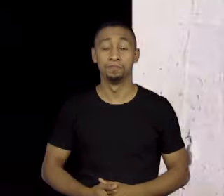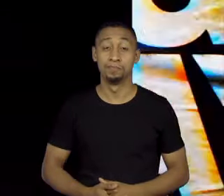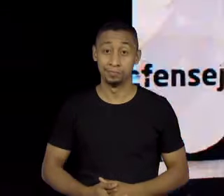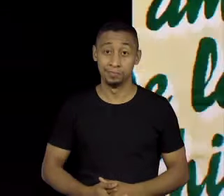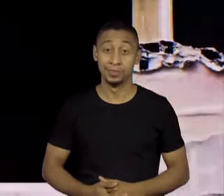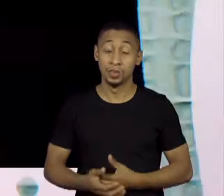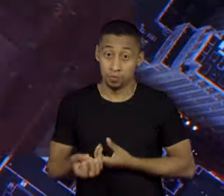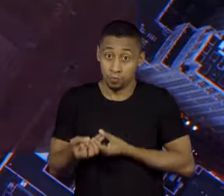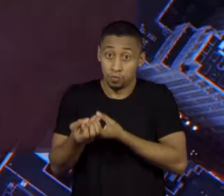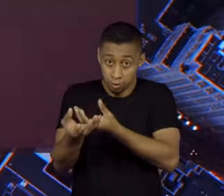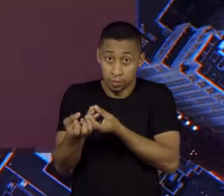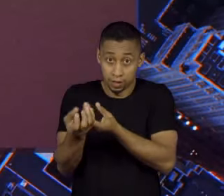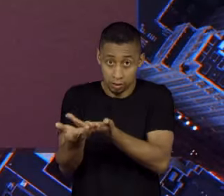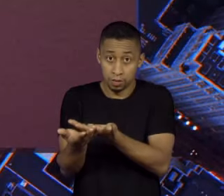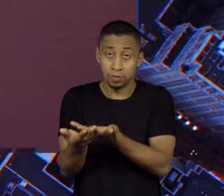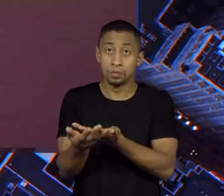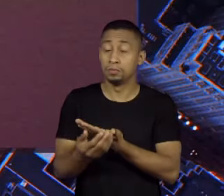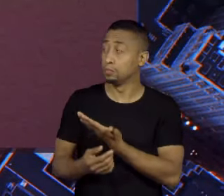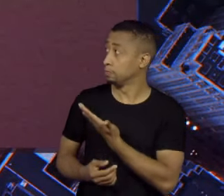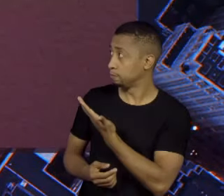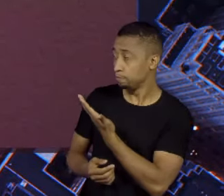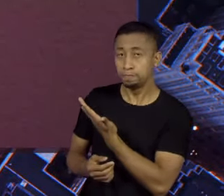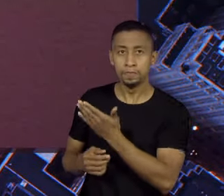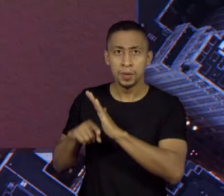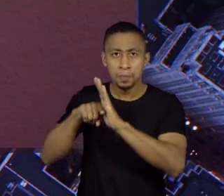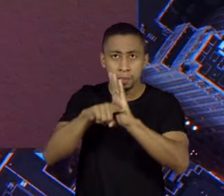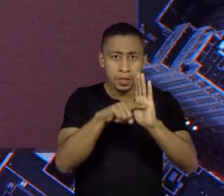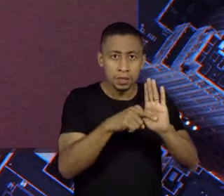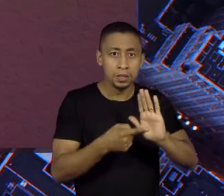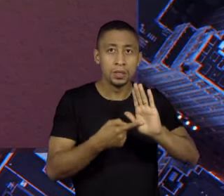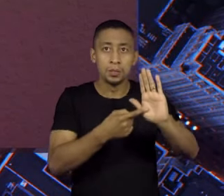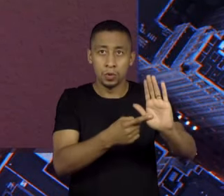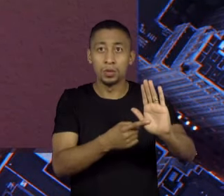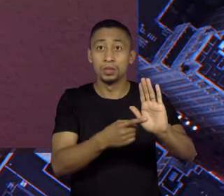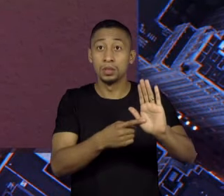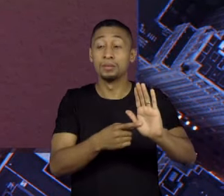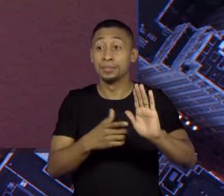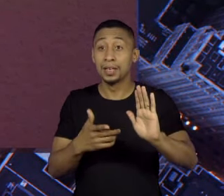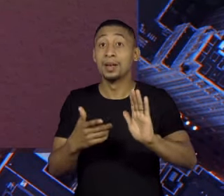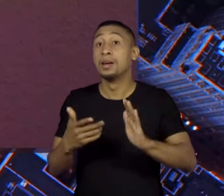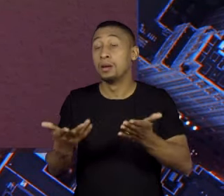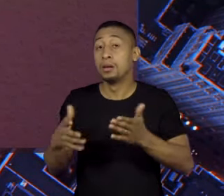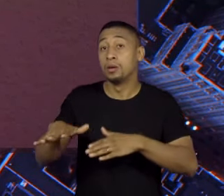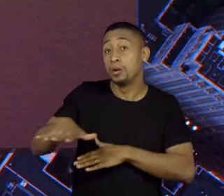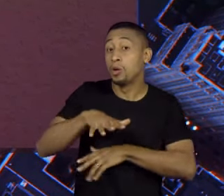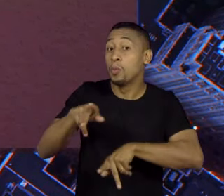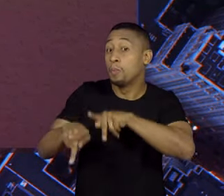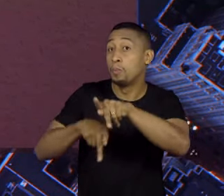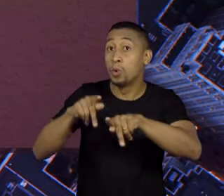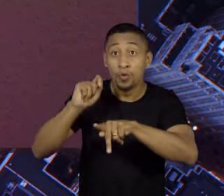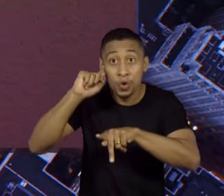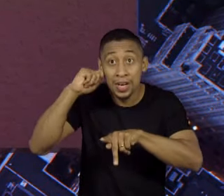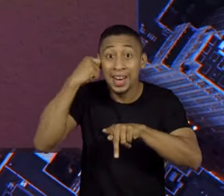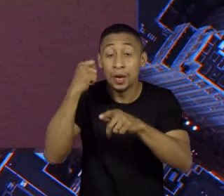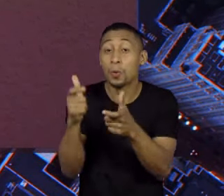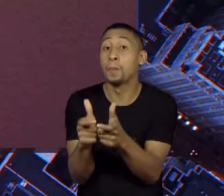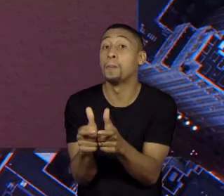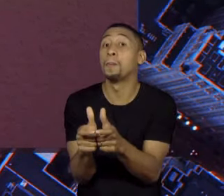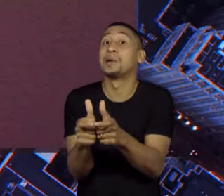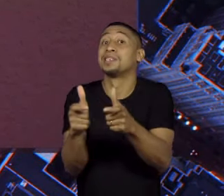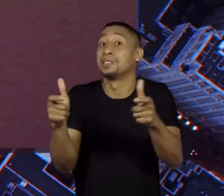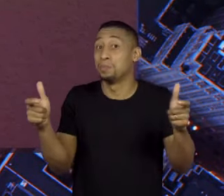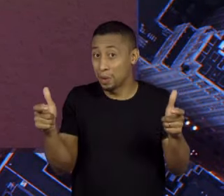Dados recentes da Rede de Observatórios de Segurança demonstram que a população negra é o principal alvo da